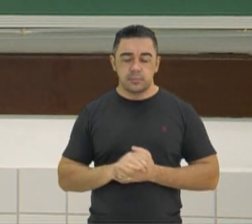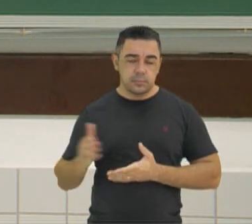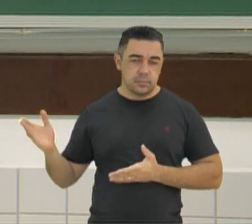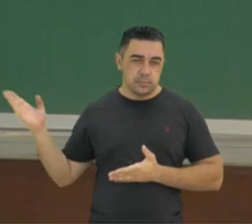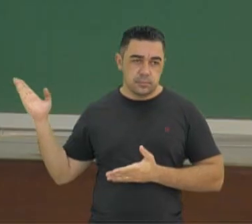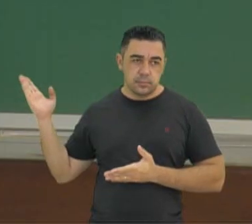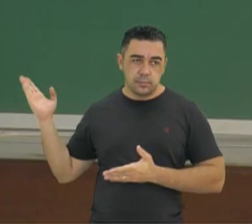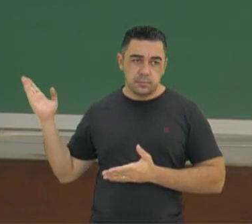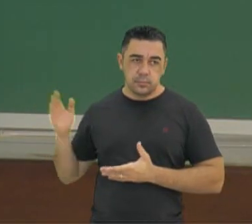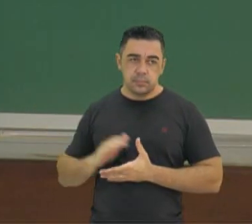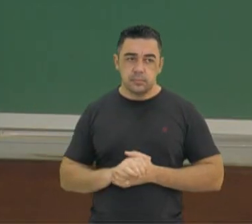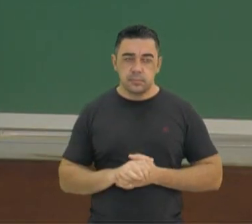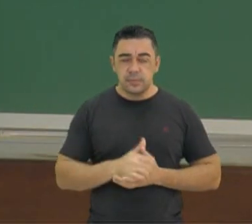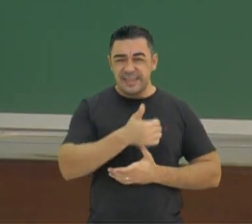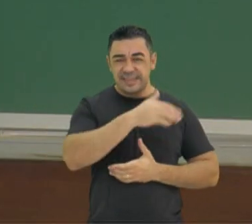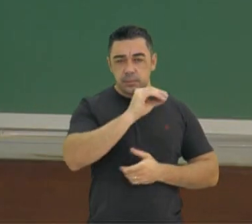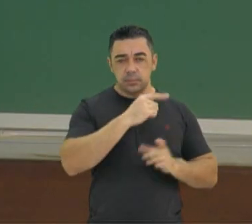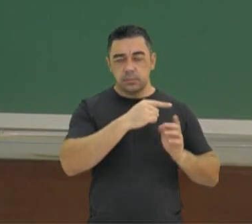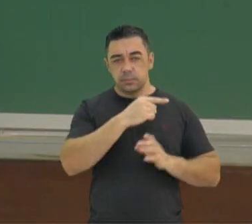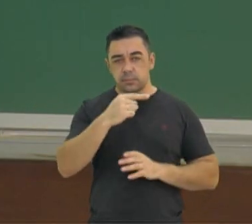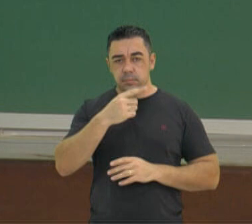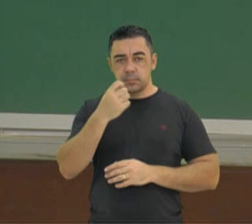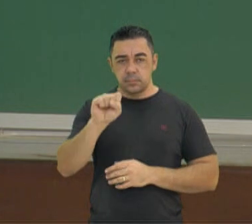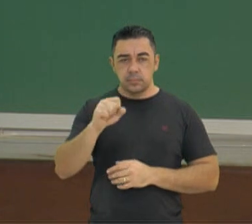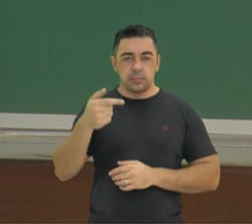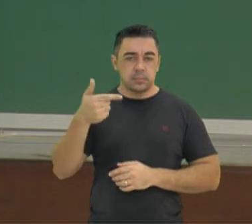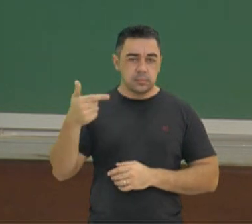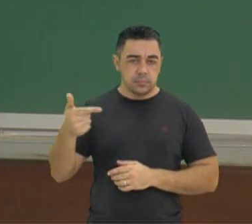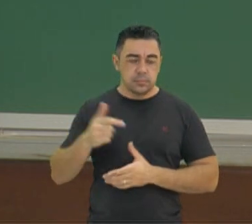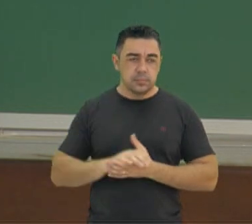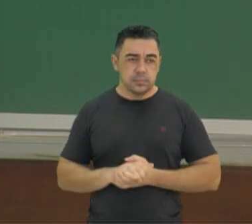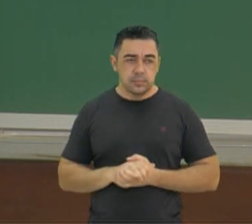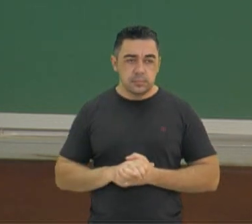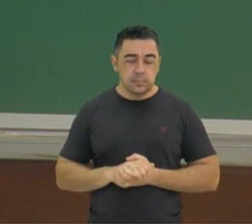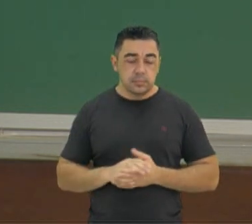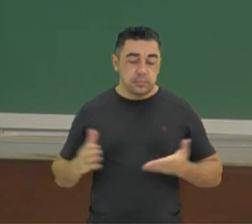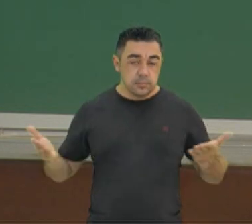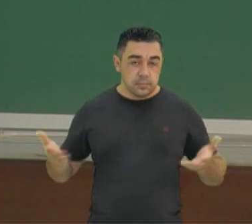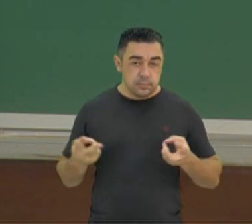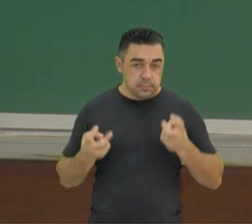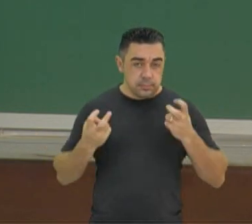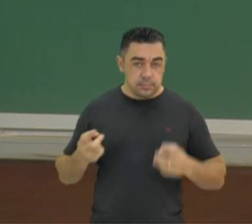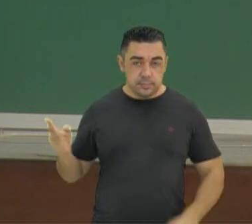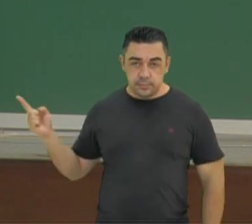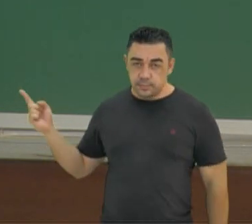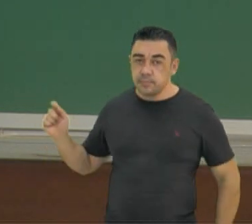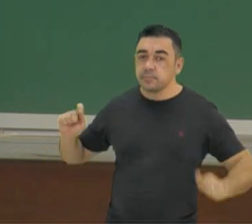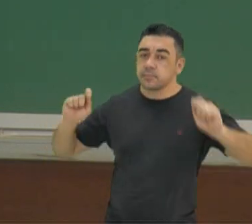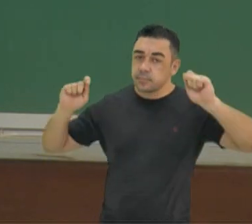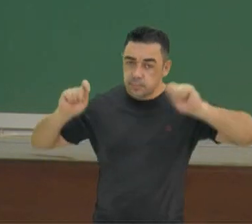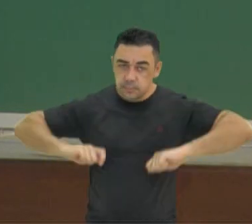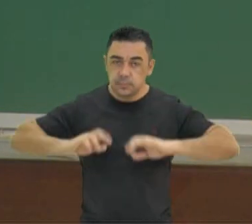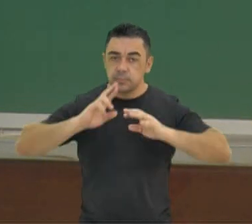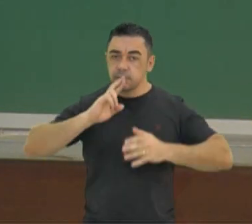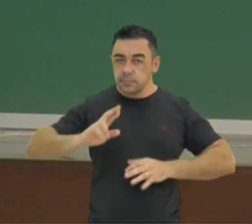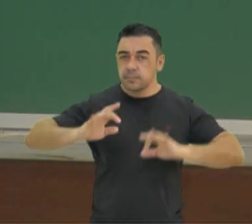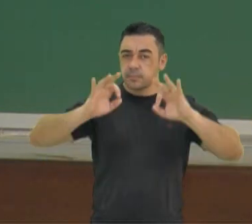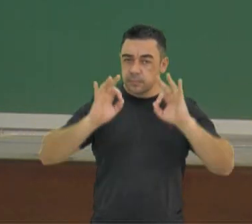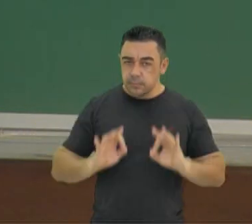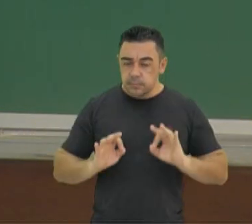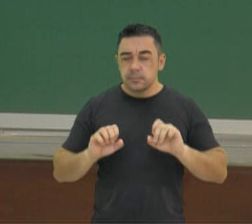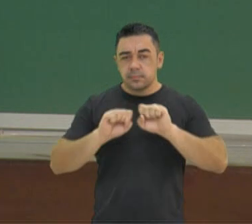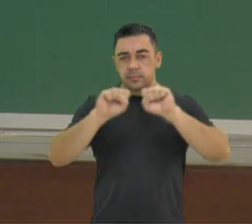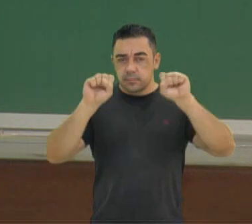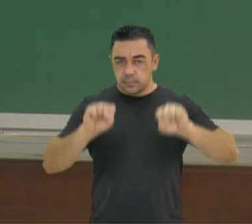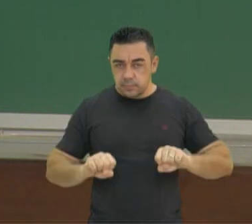20, mais 8, 28. 10 menos 8 igual a 2. Então, note que satisfaz, né, o nosso sistema